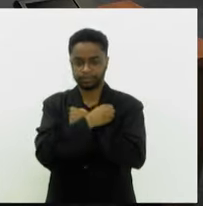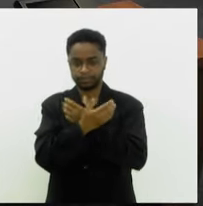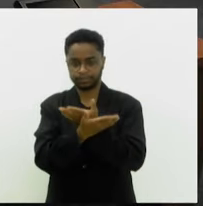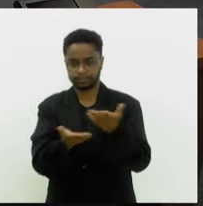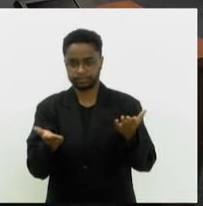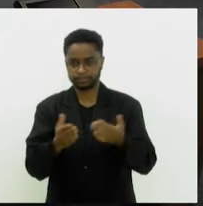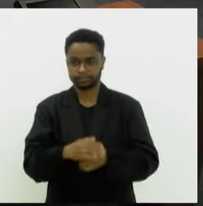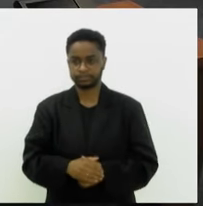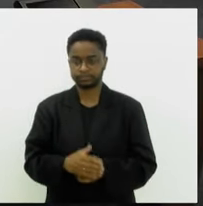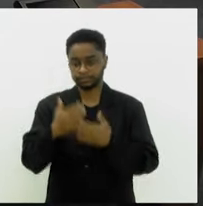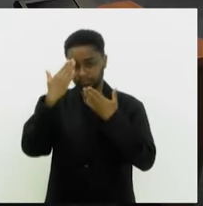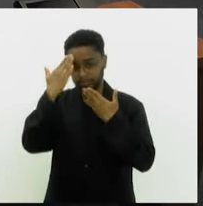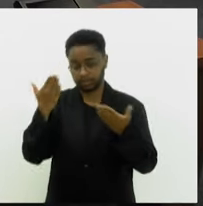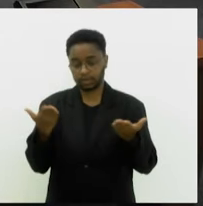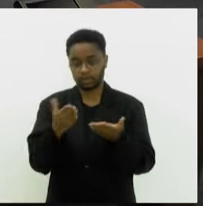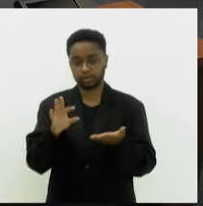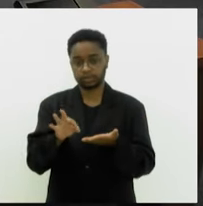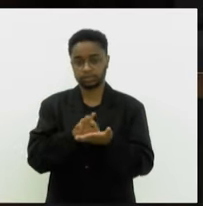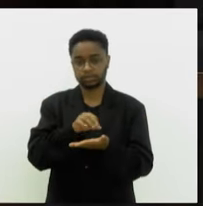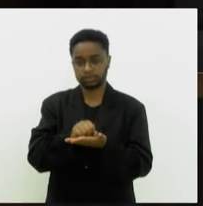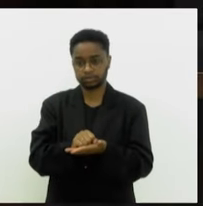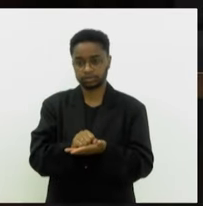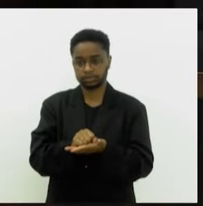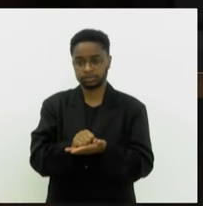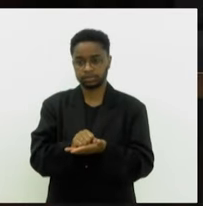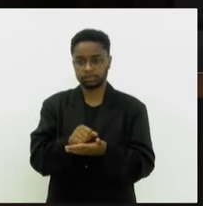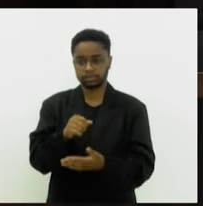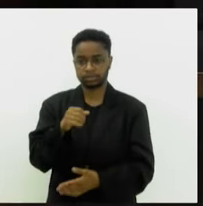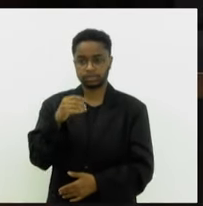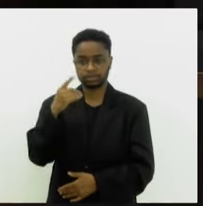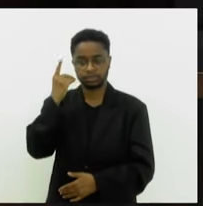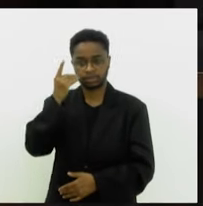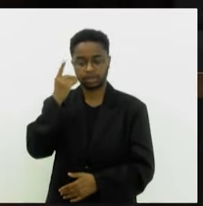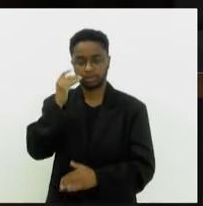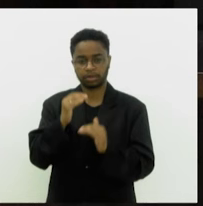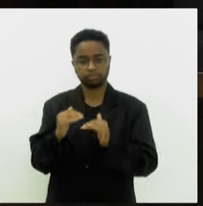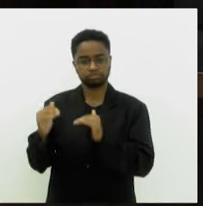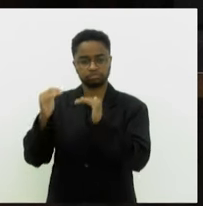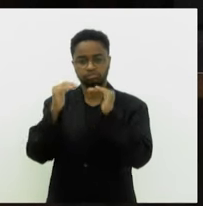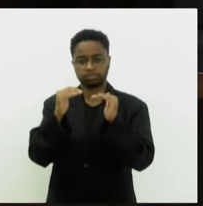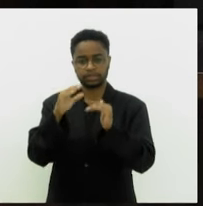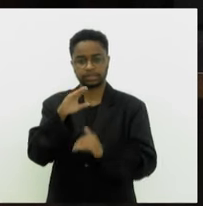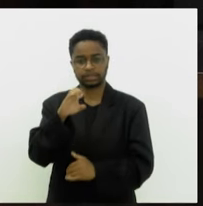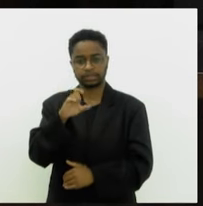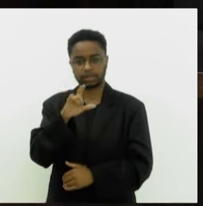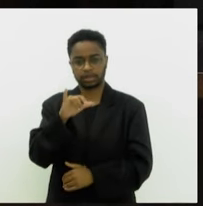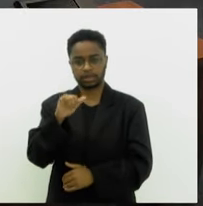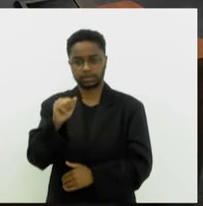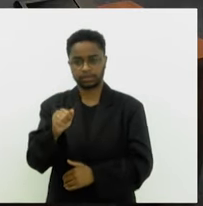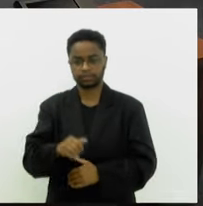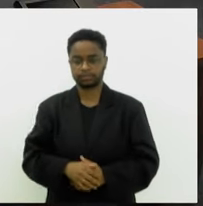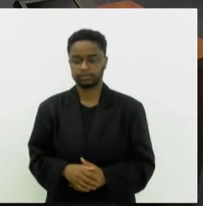Muito obrigado. Próxima oradora inscrita, a nobilíssima e queridíssima deputada Célia Jordão.